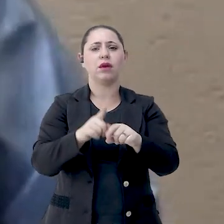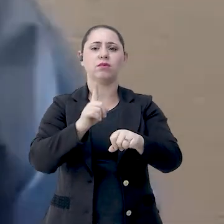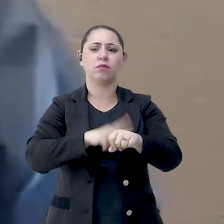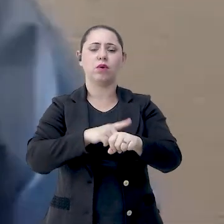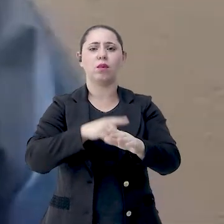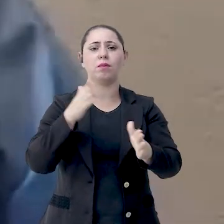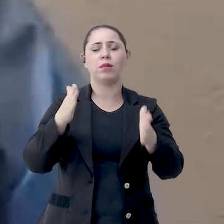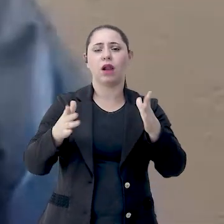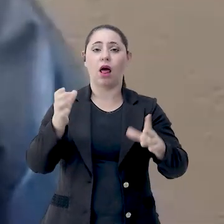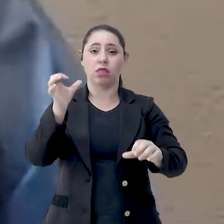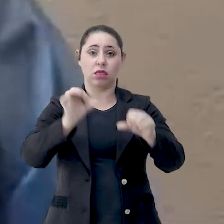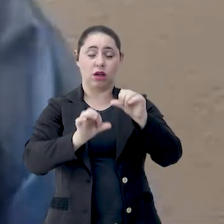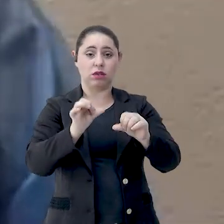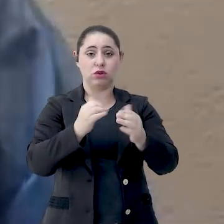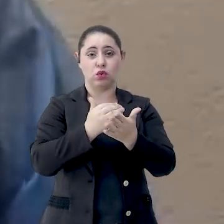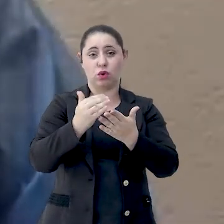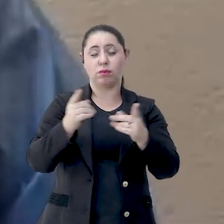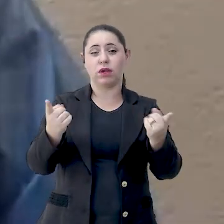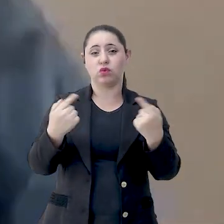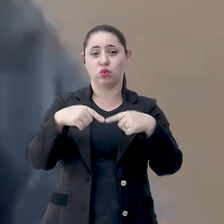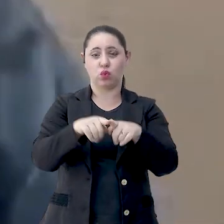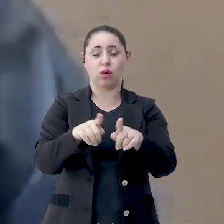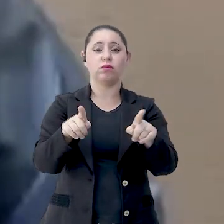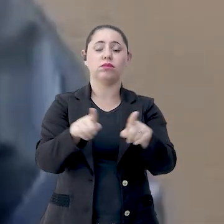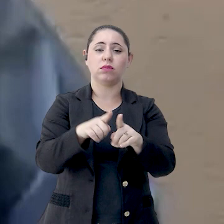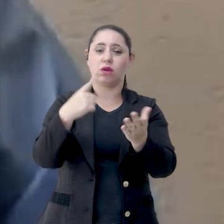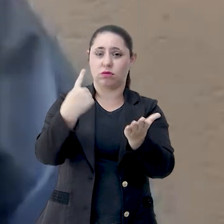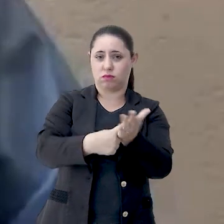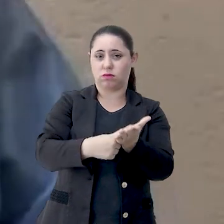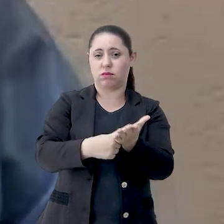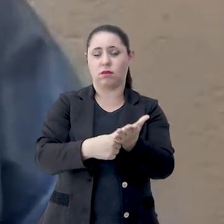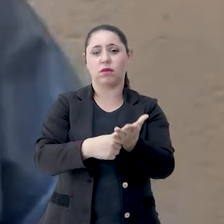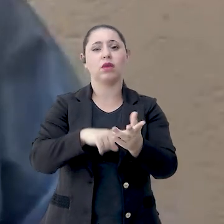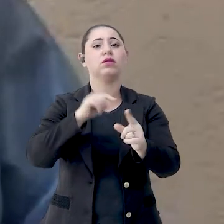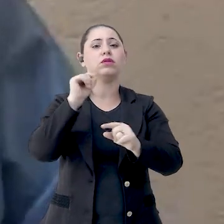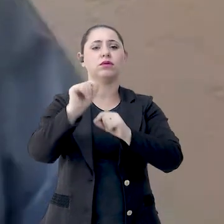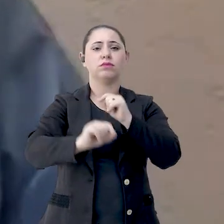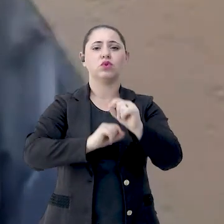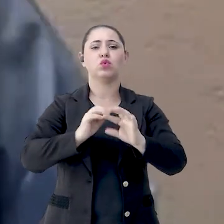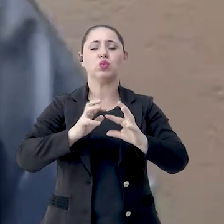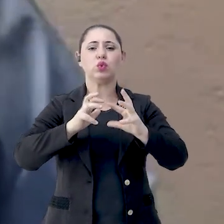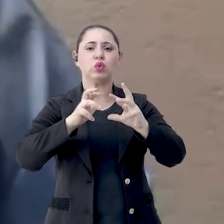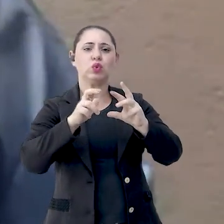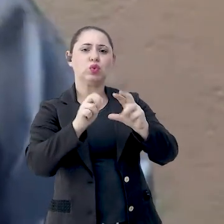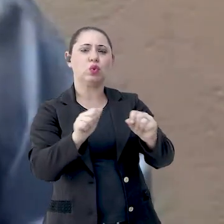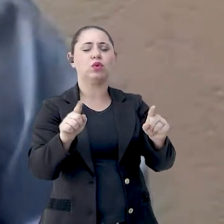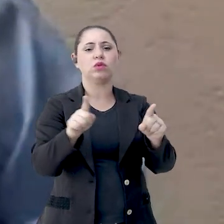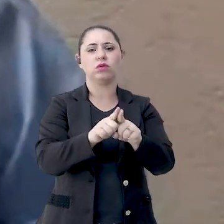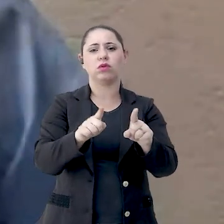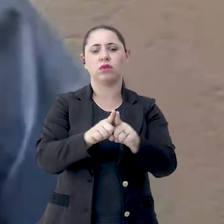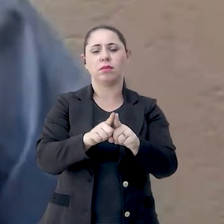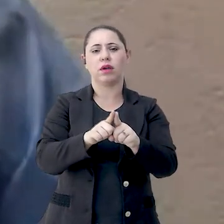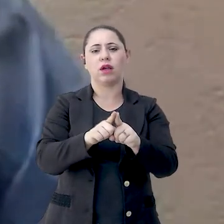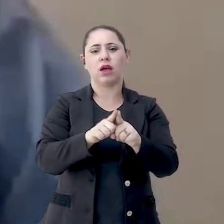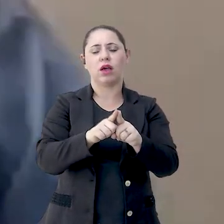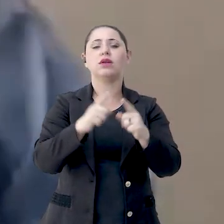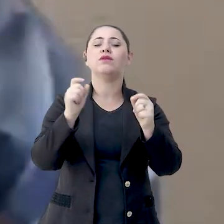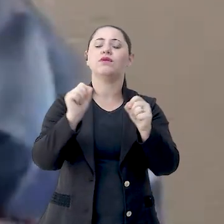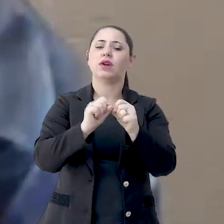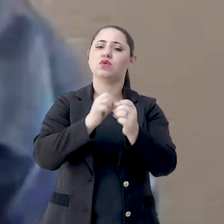essa análise inicial, esse bom planejamento da gestão, sabendo que é um ano de dificuldade, então evitar gastos